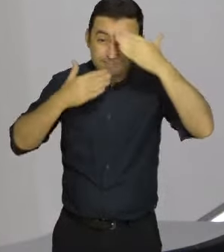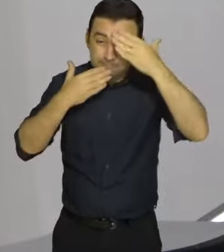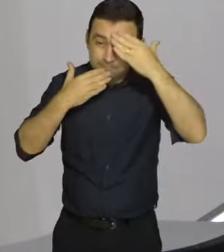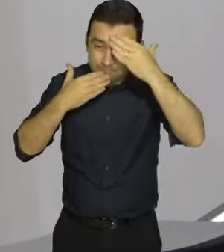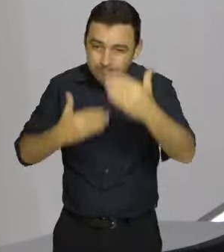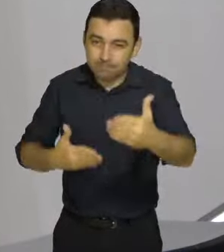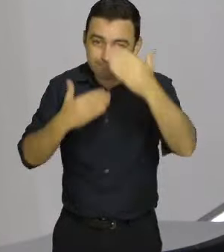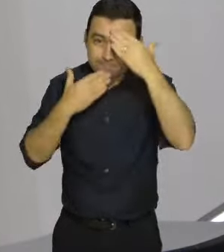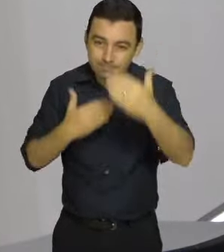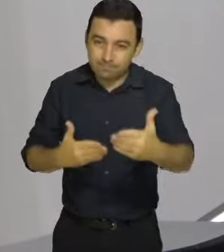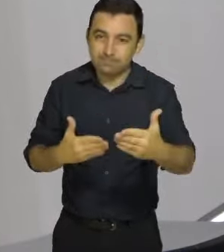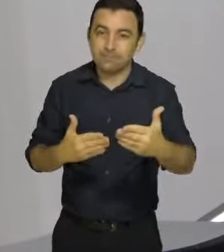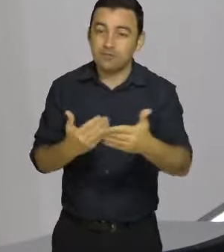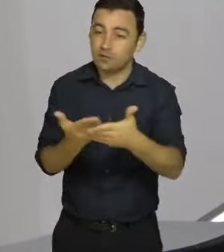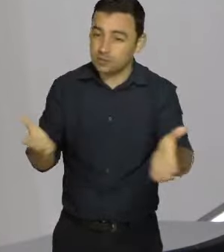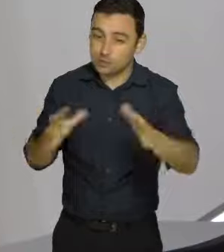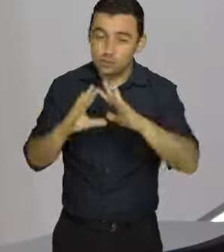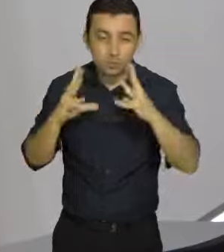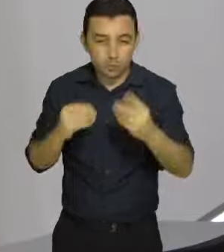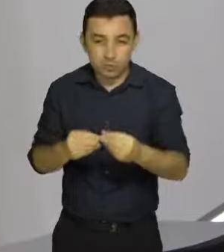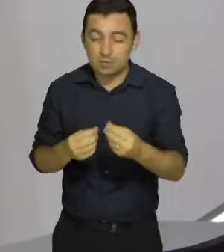por tudo e por tanto.